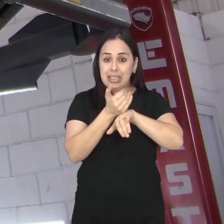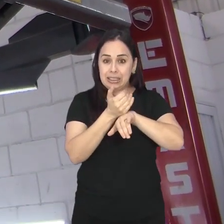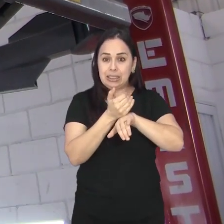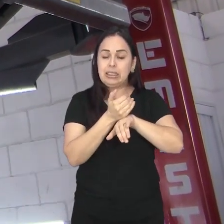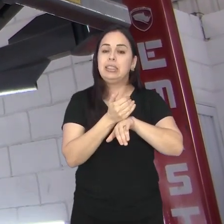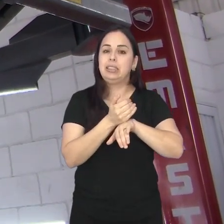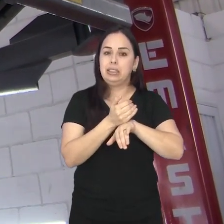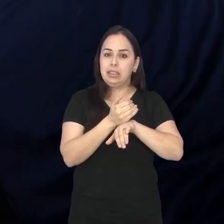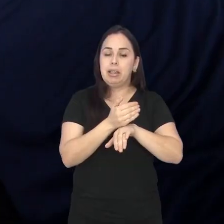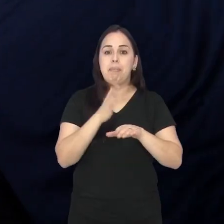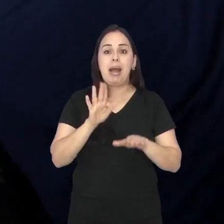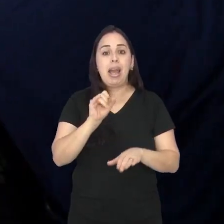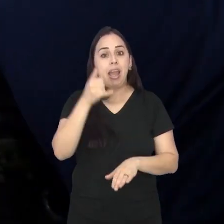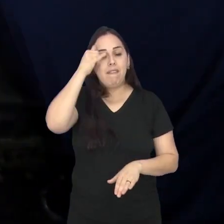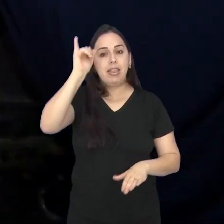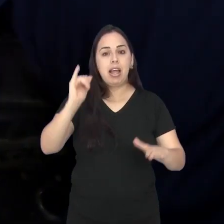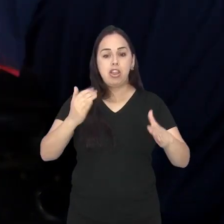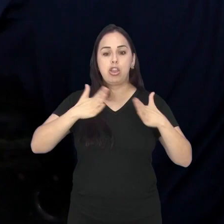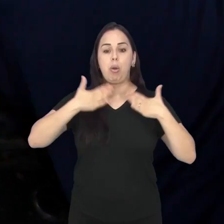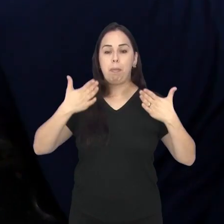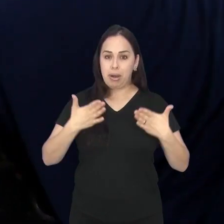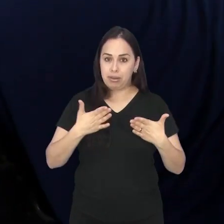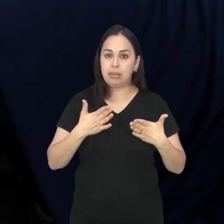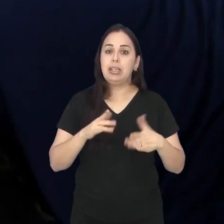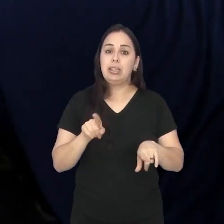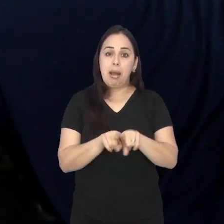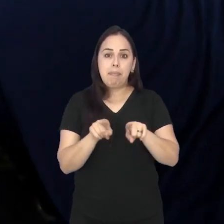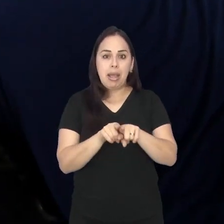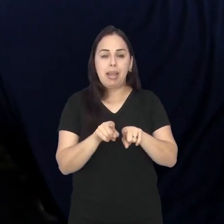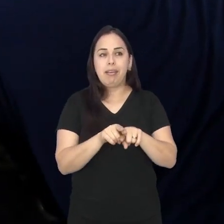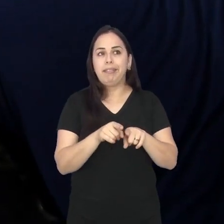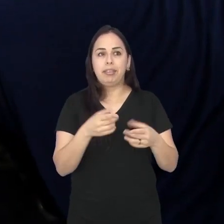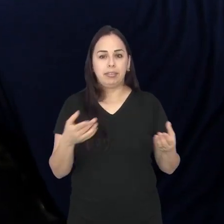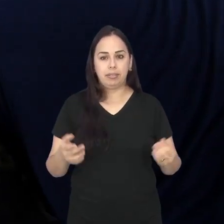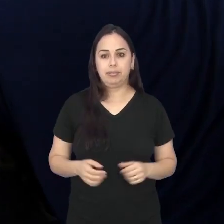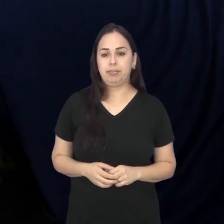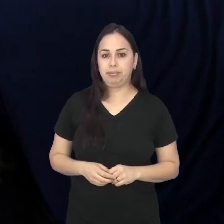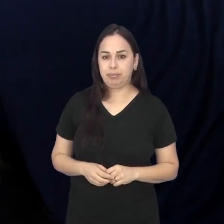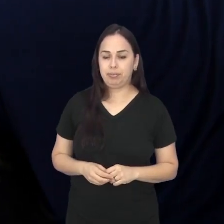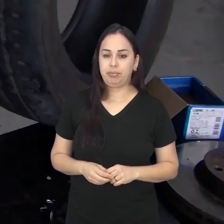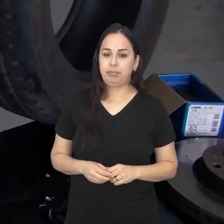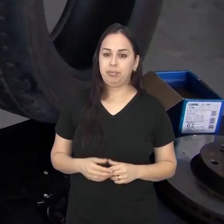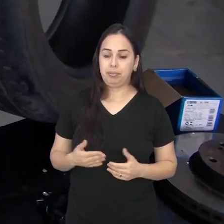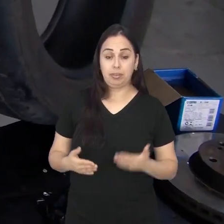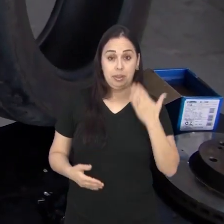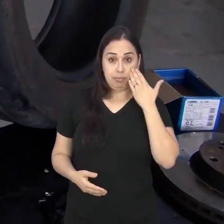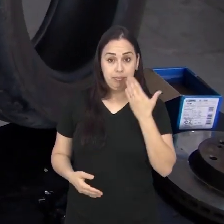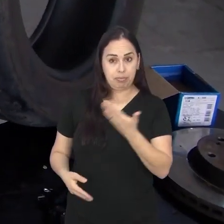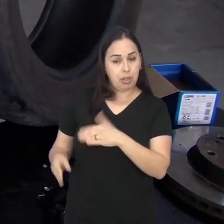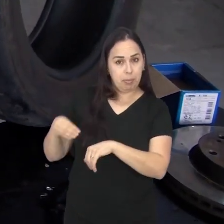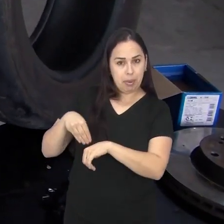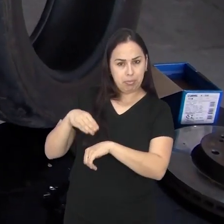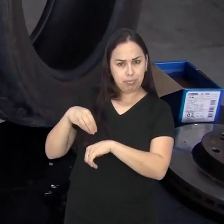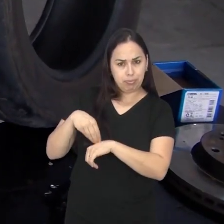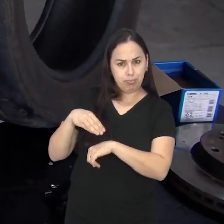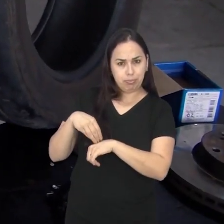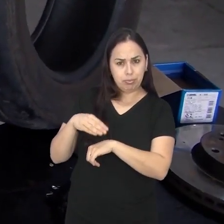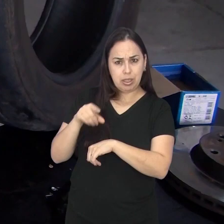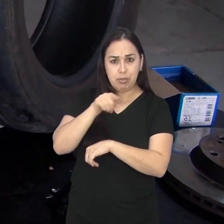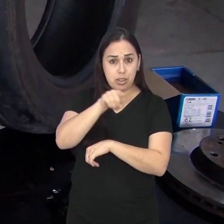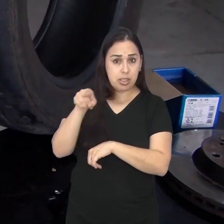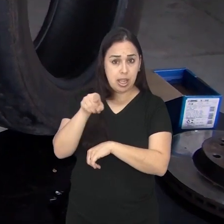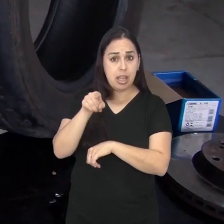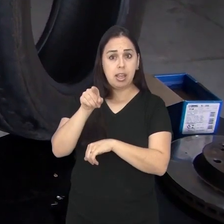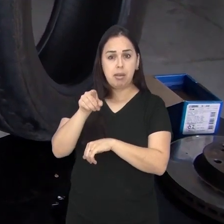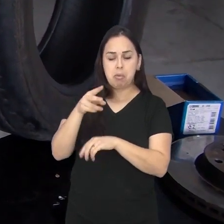semana de antecedência para não ter surpresas e não perder a data da viagem programada. E o Anderson dá algumas